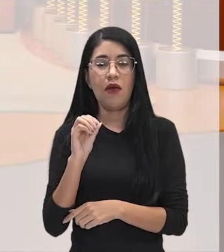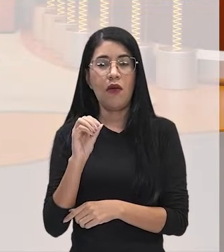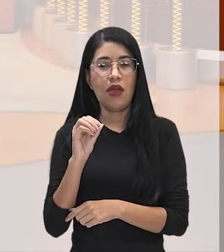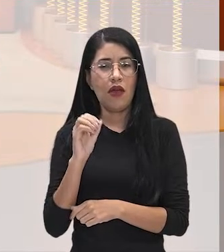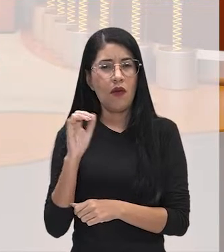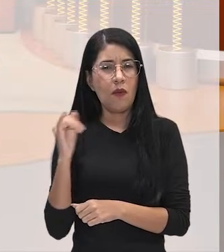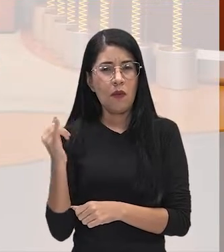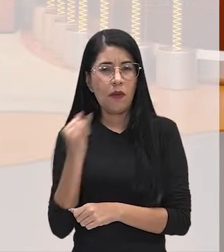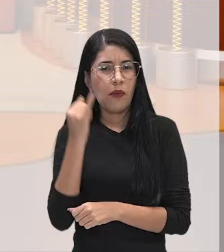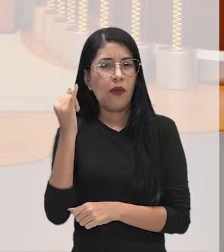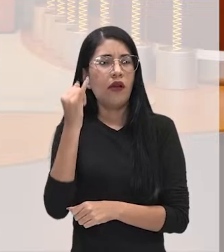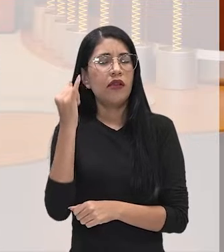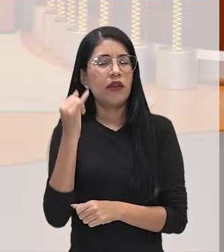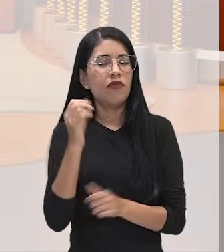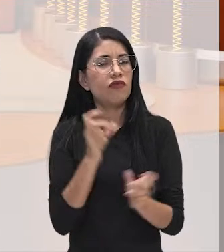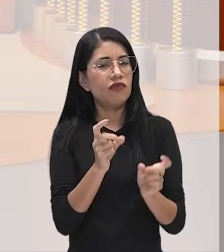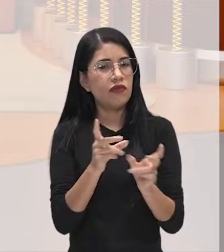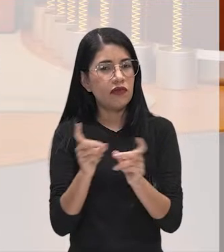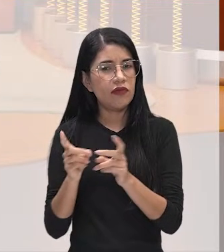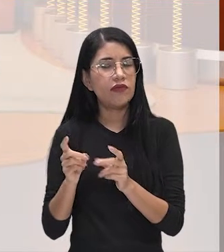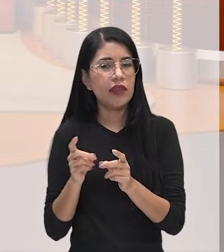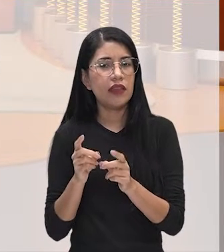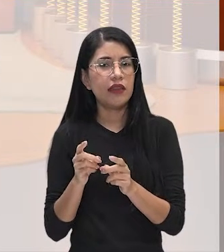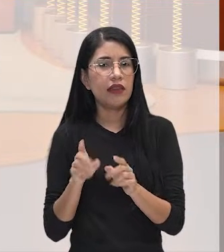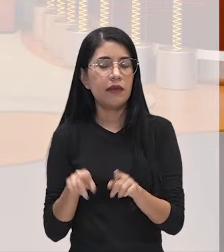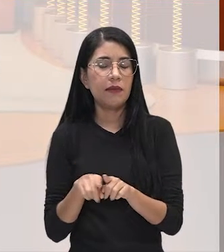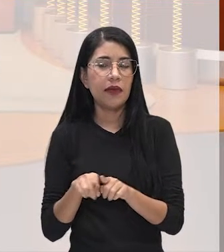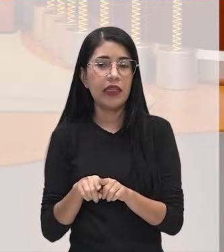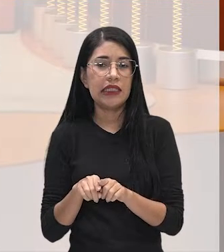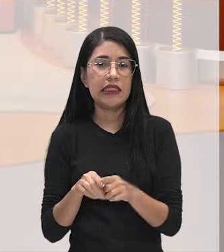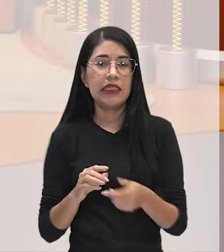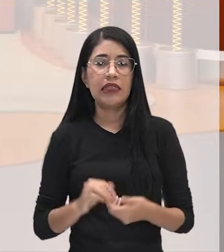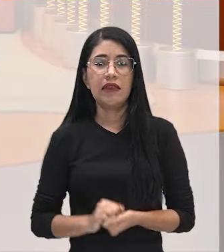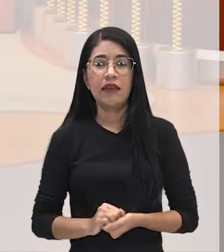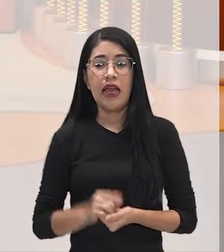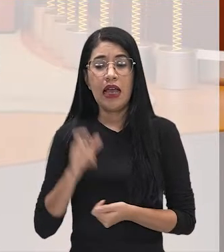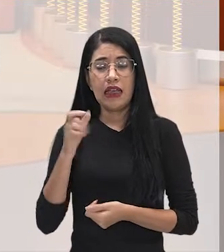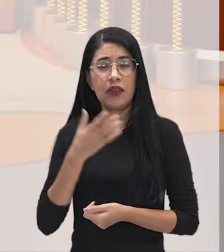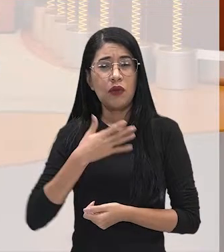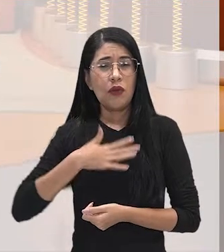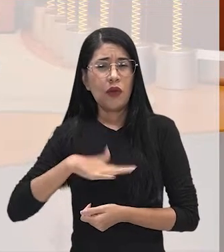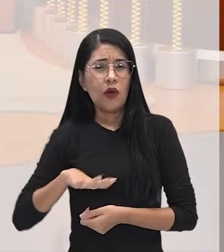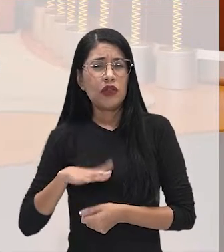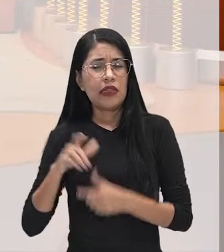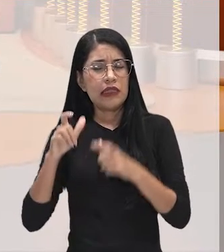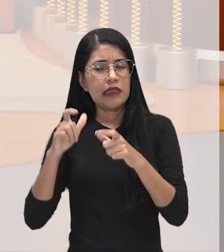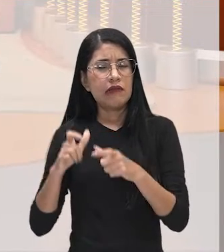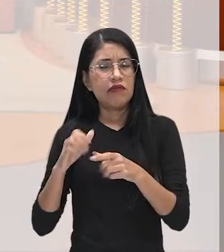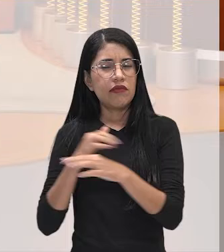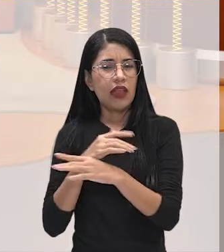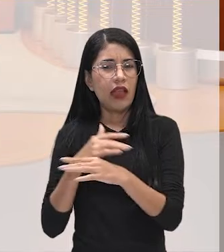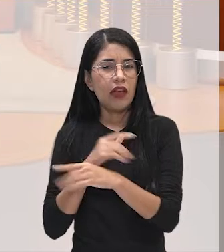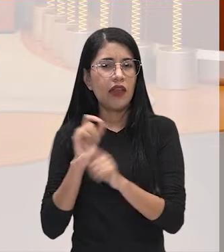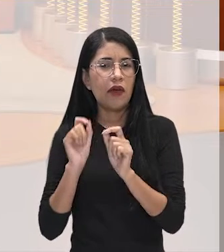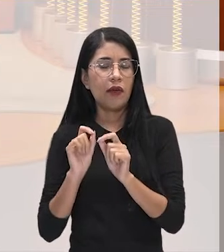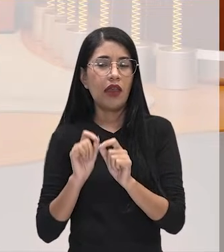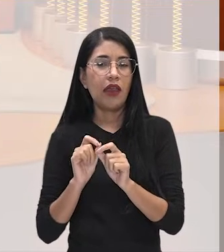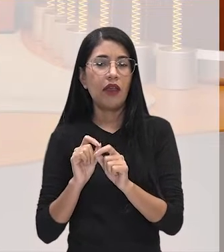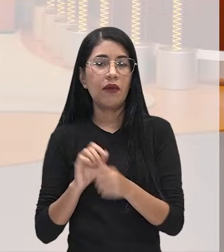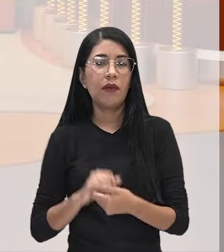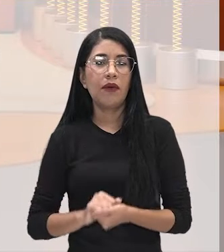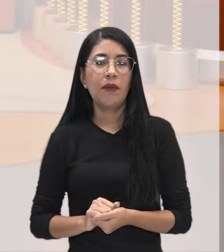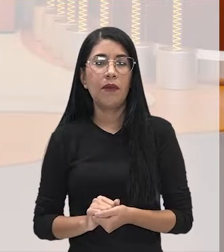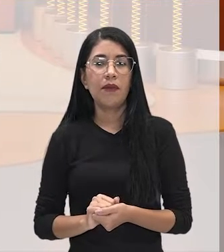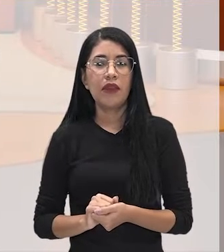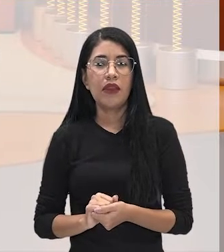entreposto comercial da antiguidade. Quem é que não vai gostar, inclusive, dessa Cartago, né? Vai ser exatamente aí o poderio ali